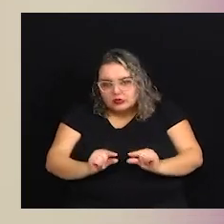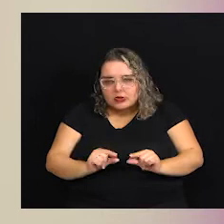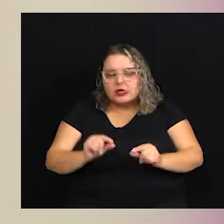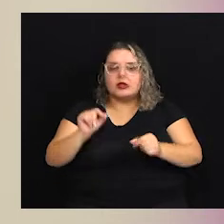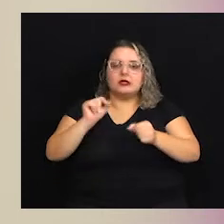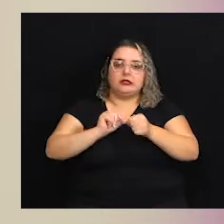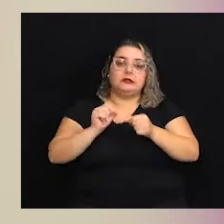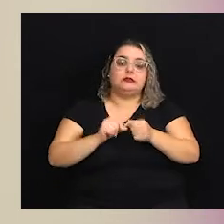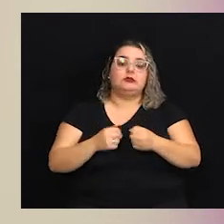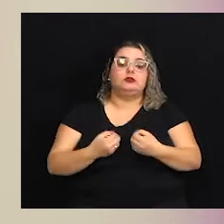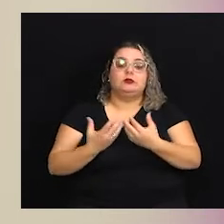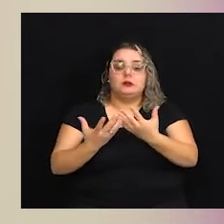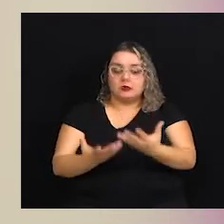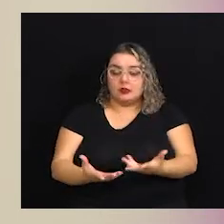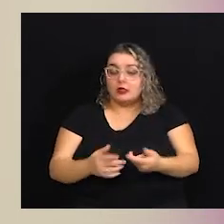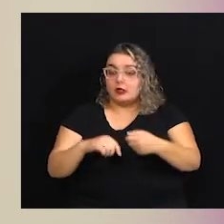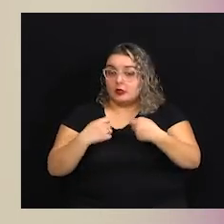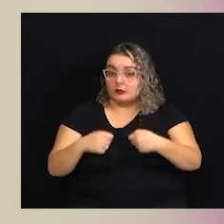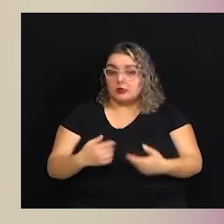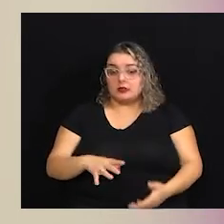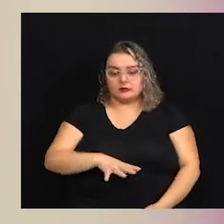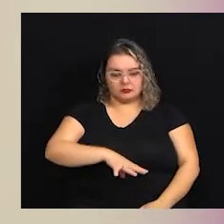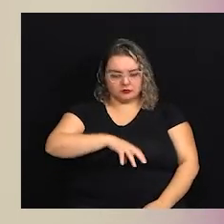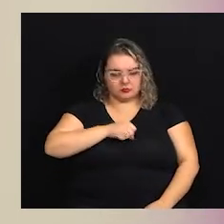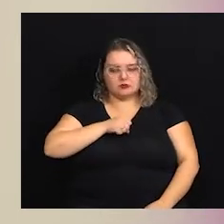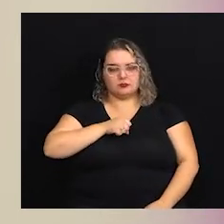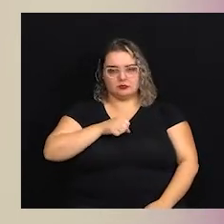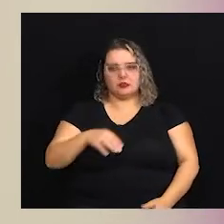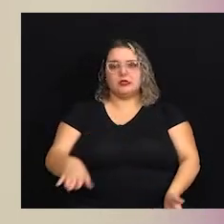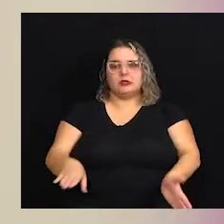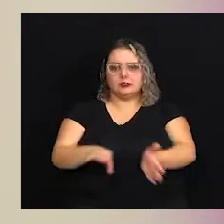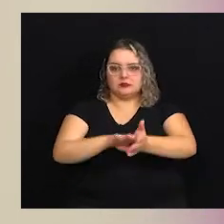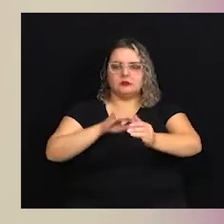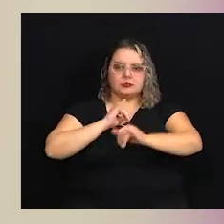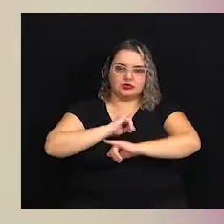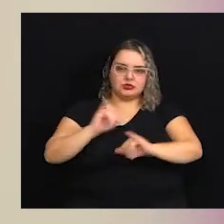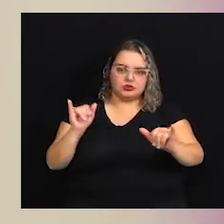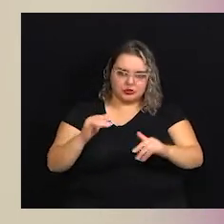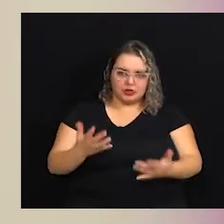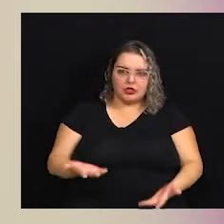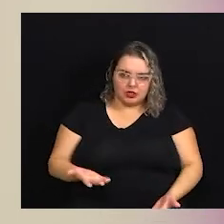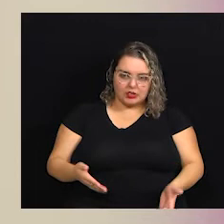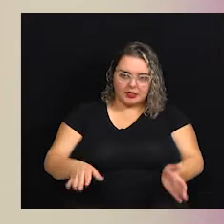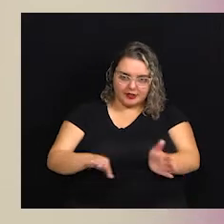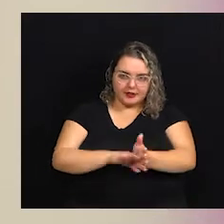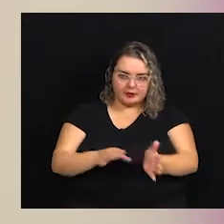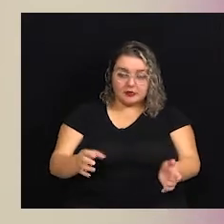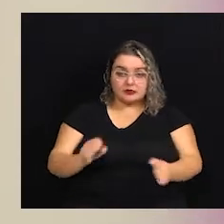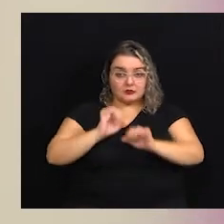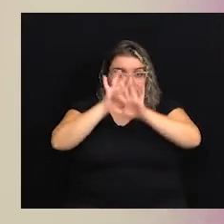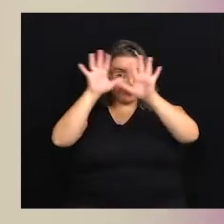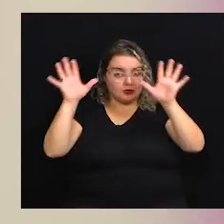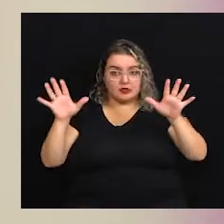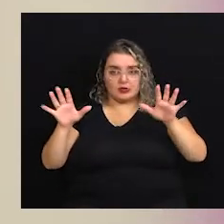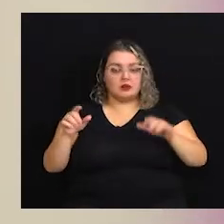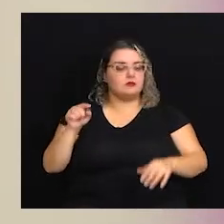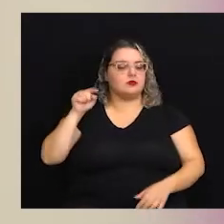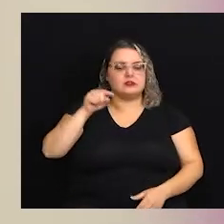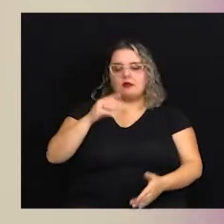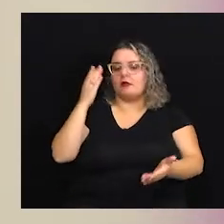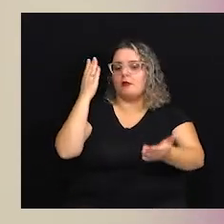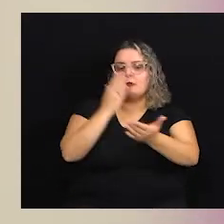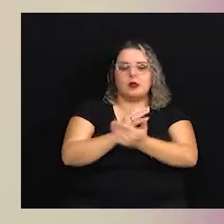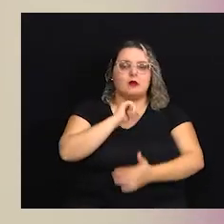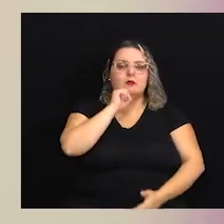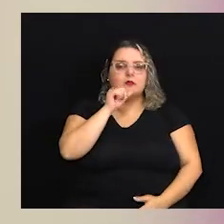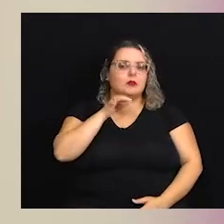consequentemente, ela está tendo a expressão de que a menopausa está prestes a se anunciar. Mas uma coisa que tem que ficar claro, tá, Vivi? Não tem assim, você vai